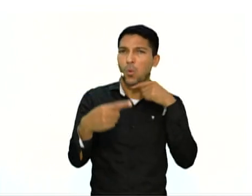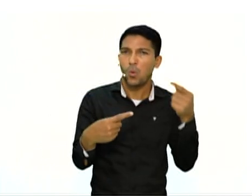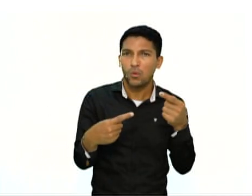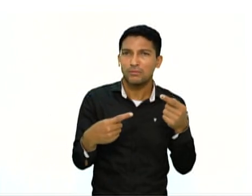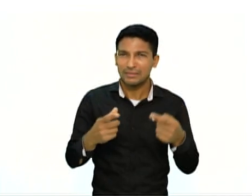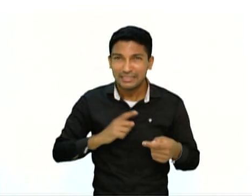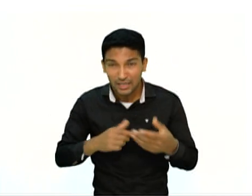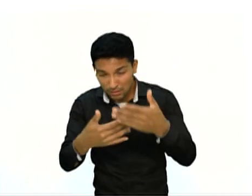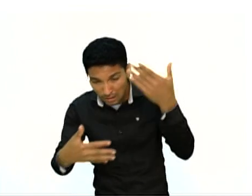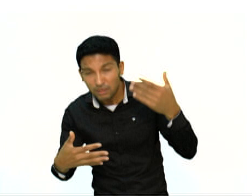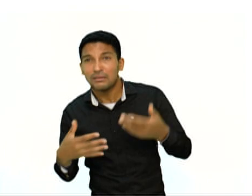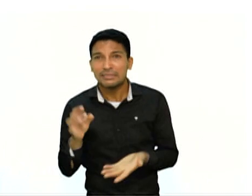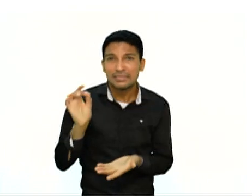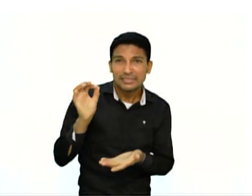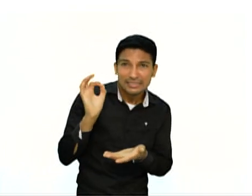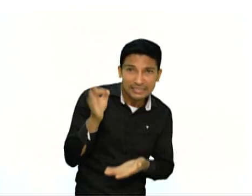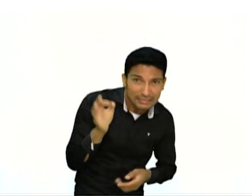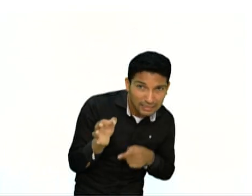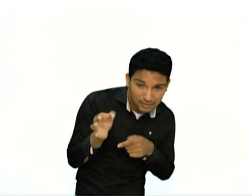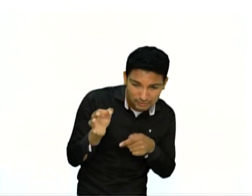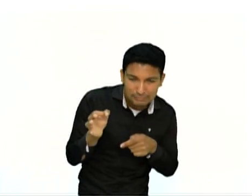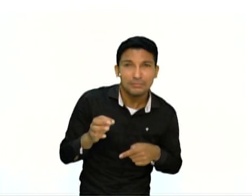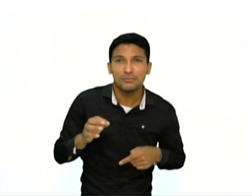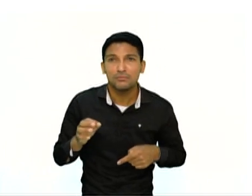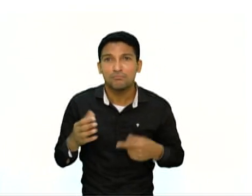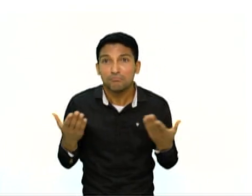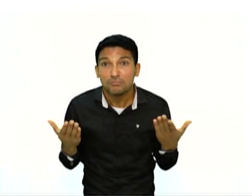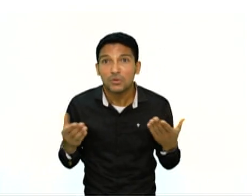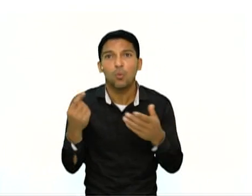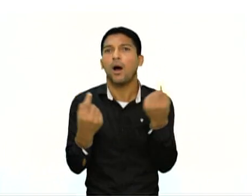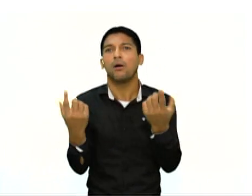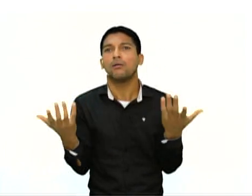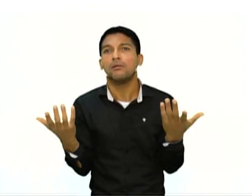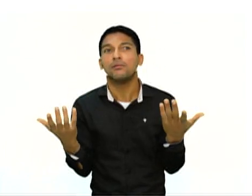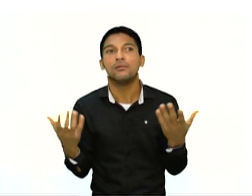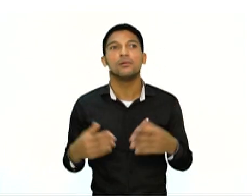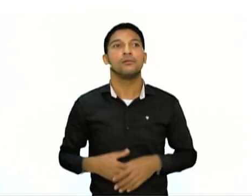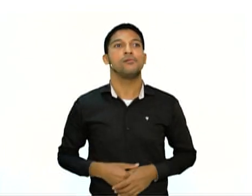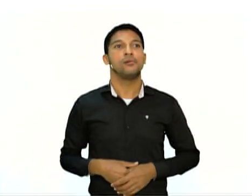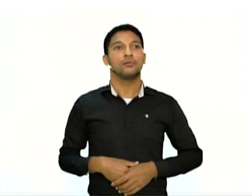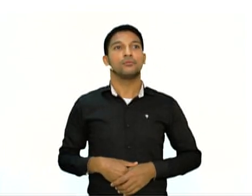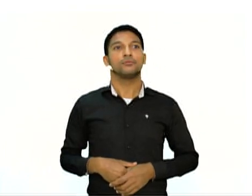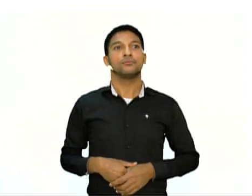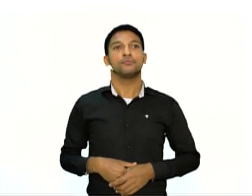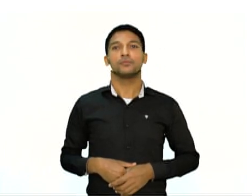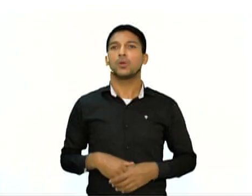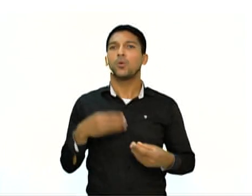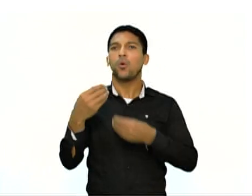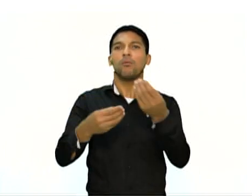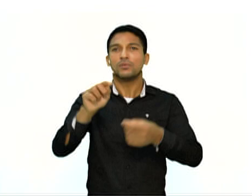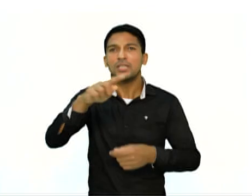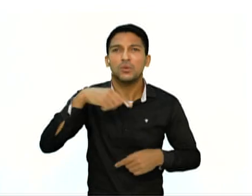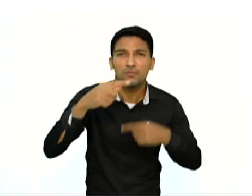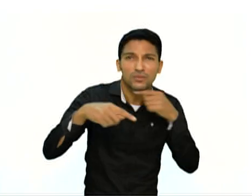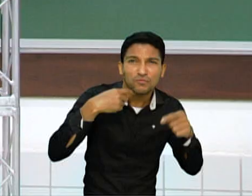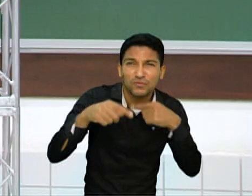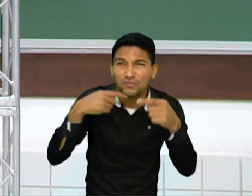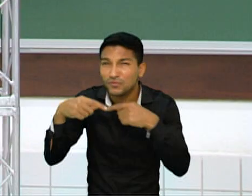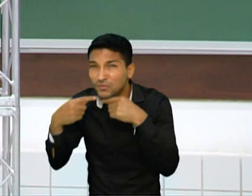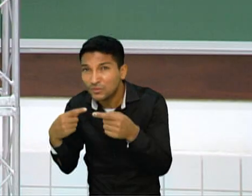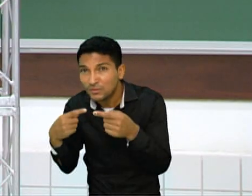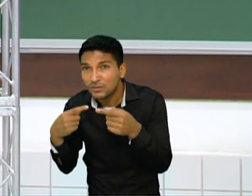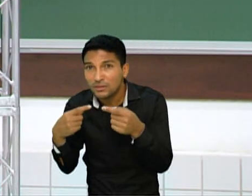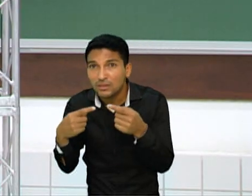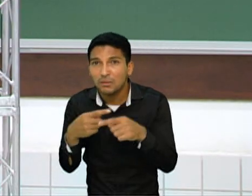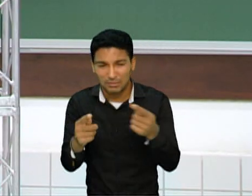minutinhos para escrever no seu caderno, com a sua caneta, com o seu lápis aí uma resposta. Eu vou trazer uma resposta